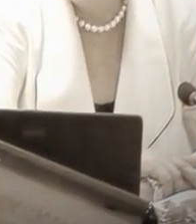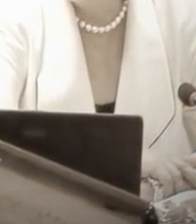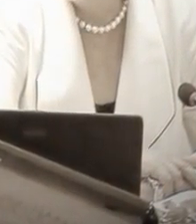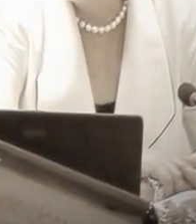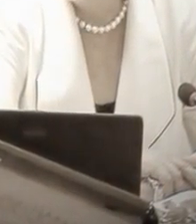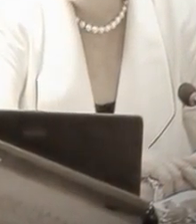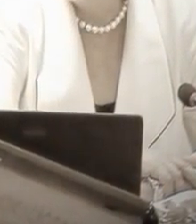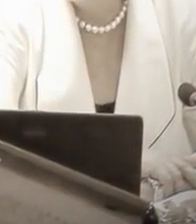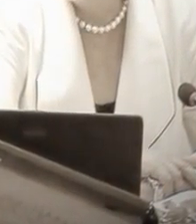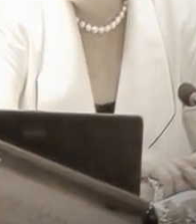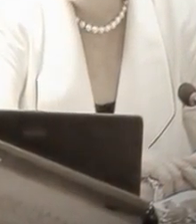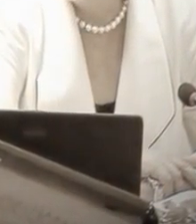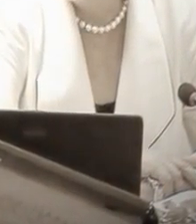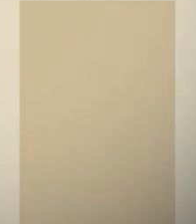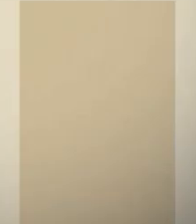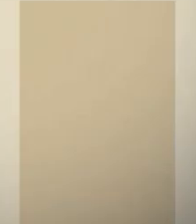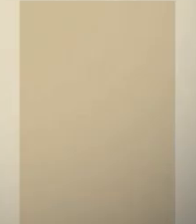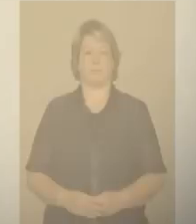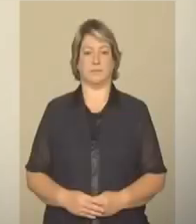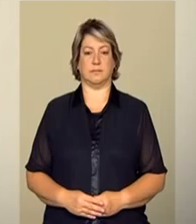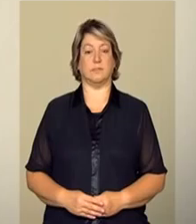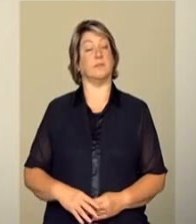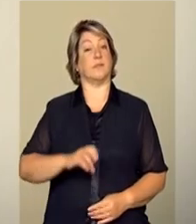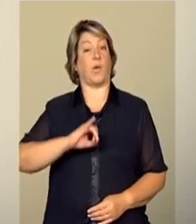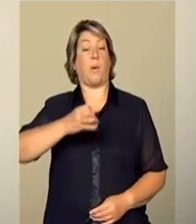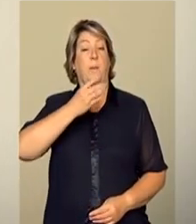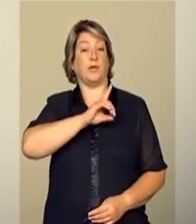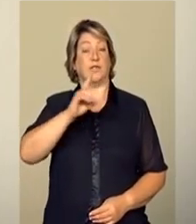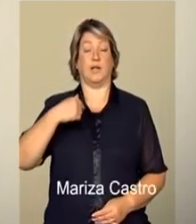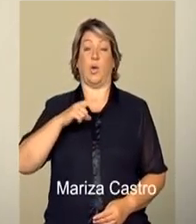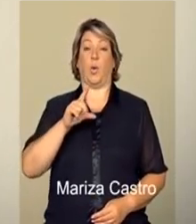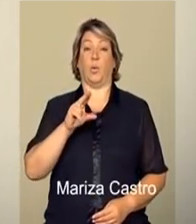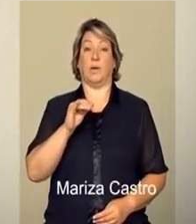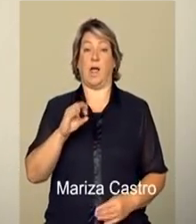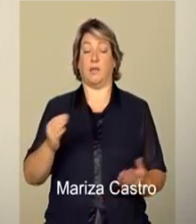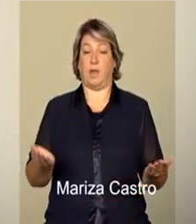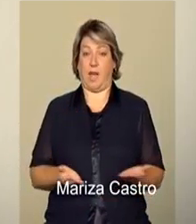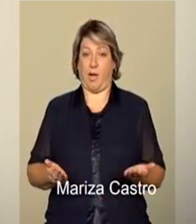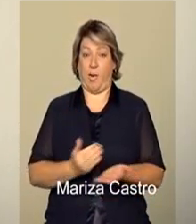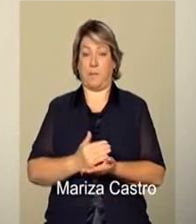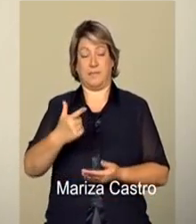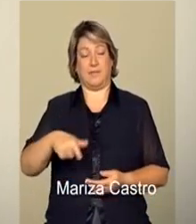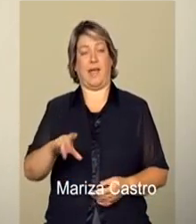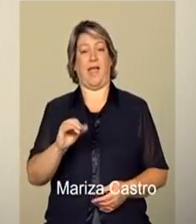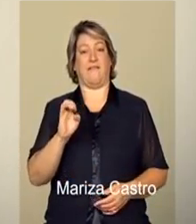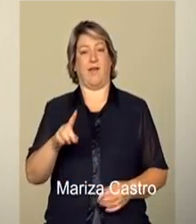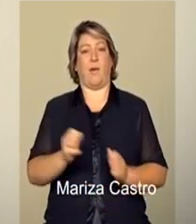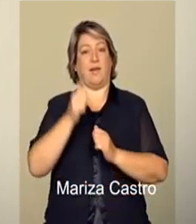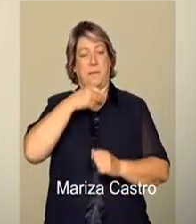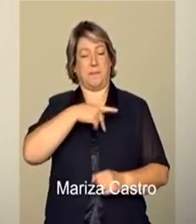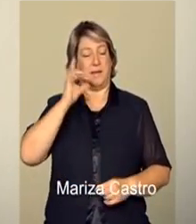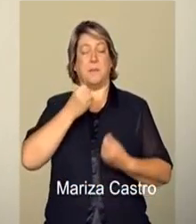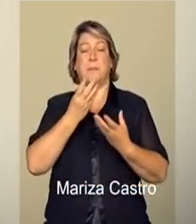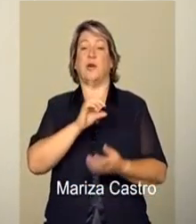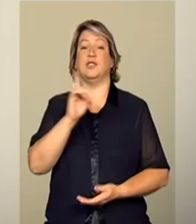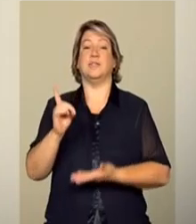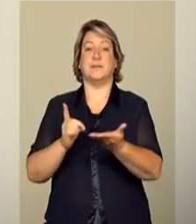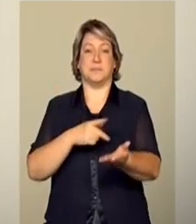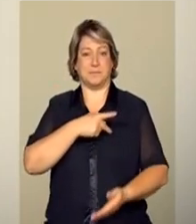café com a Presidenta Olá bom dia eu sou Luciano seas e começa agora mais um café com a presidenta Dilma Bom dia